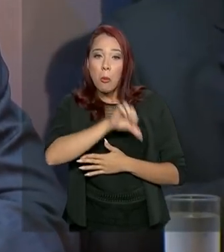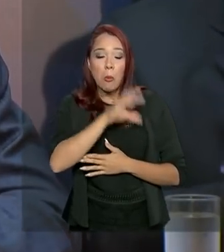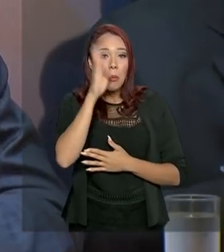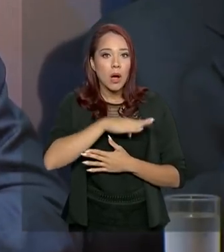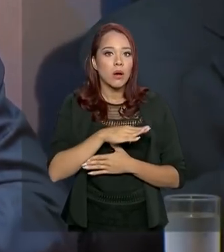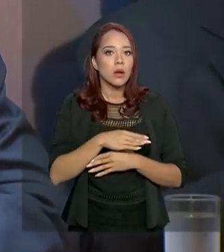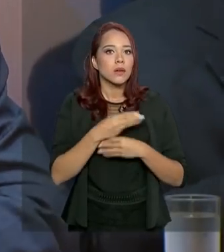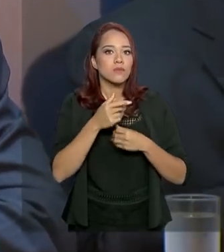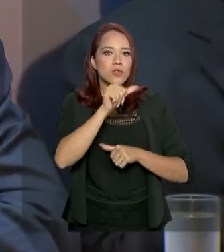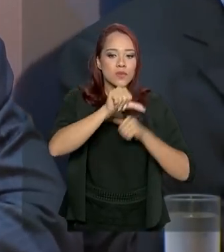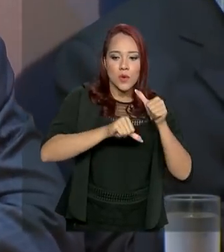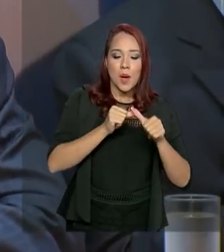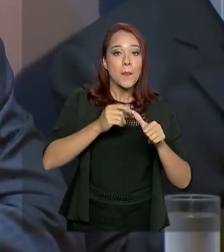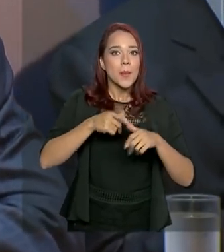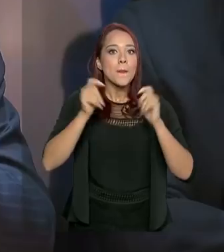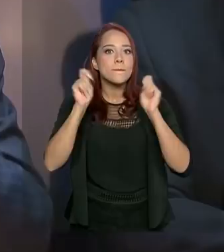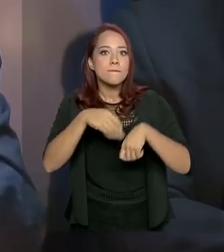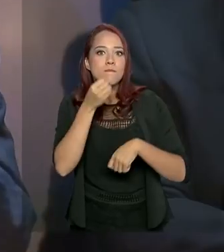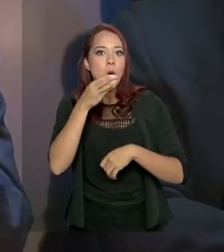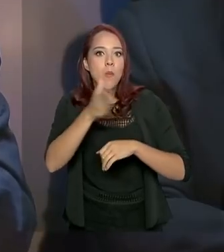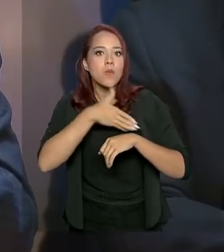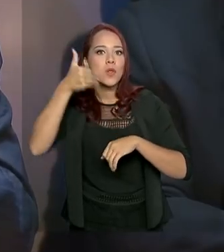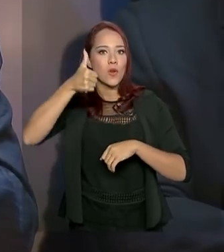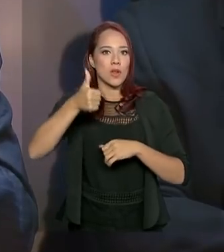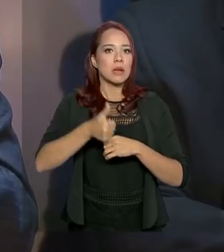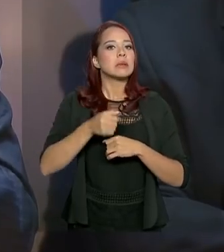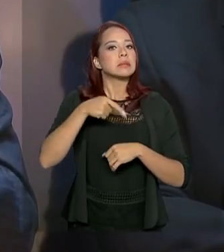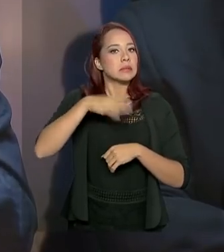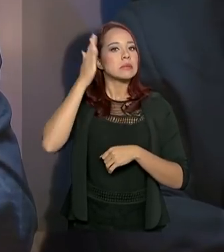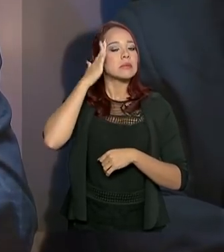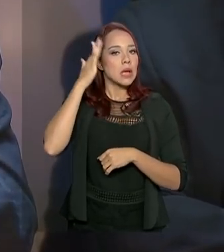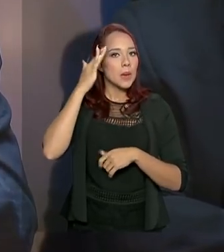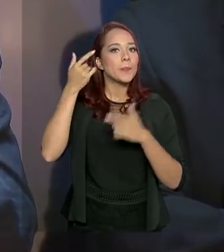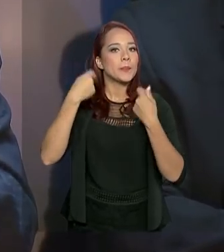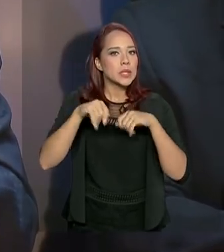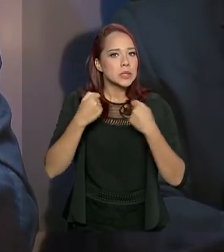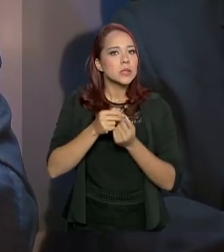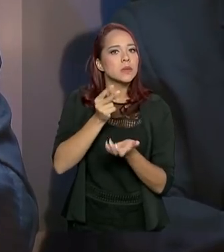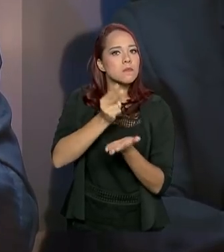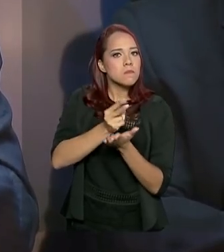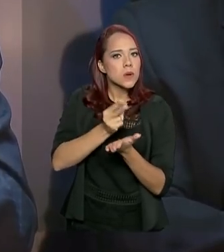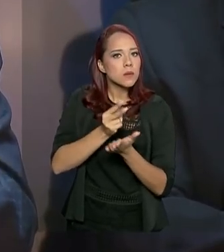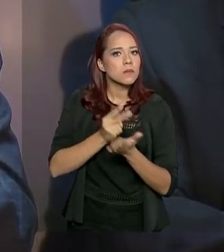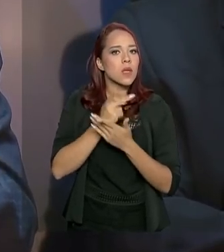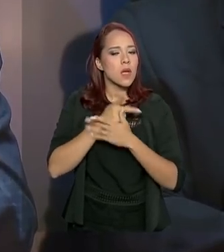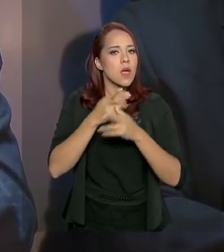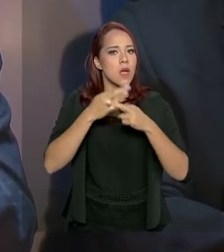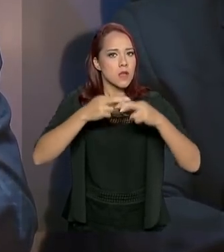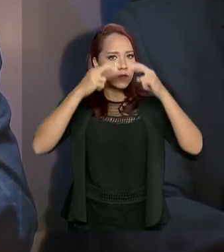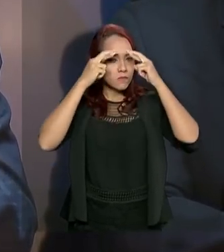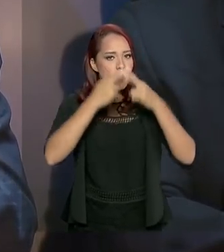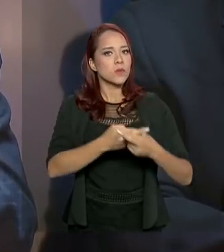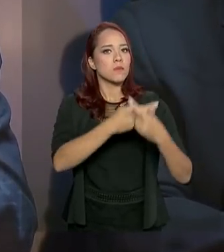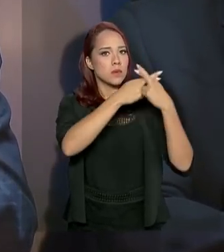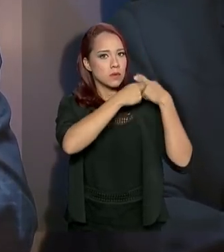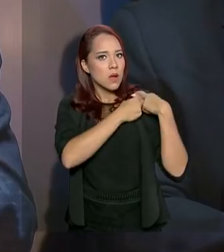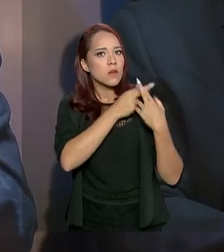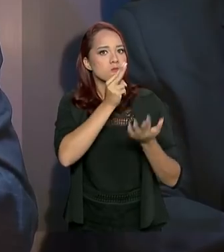numa máquina eficiente e fraterna, sabendo que temos que manter a responsabilidade